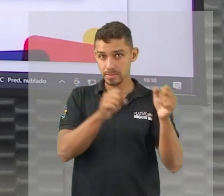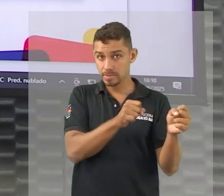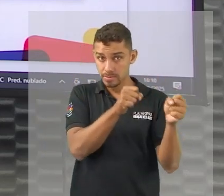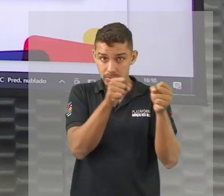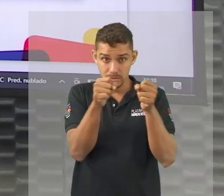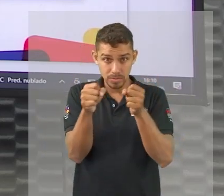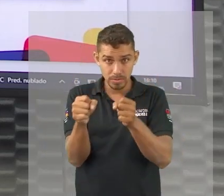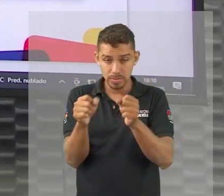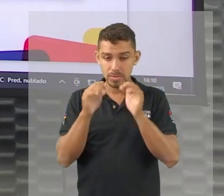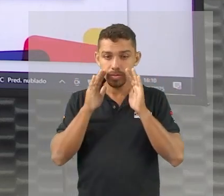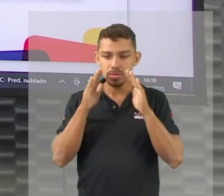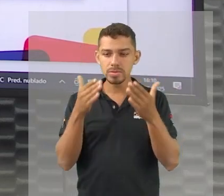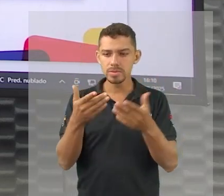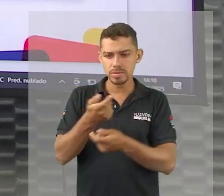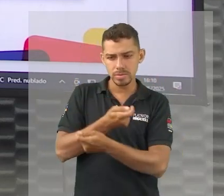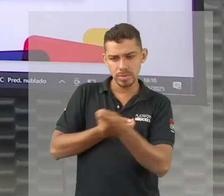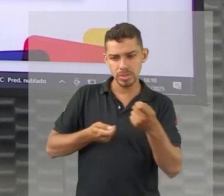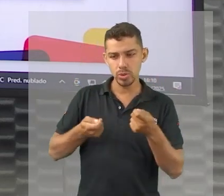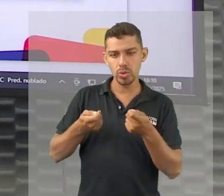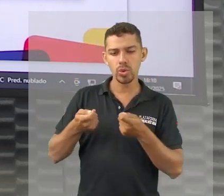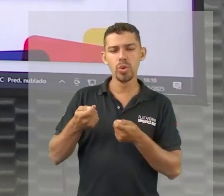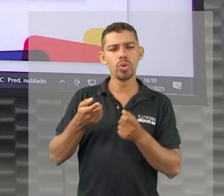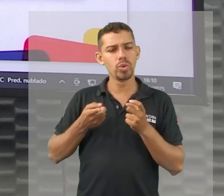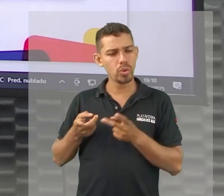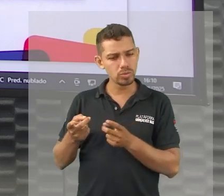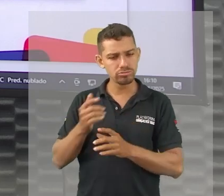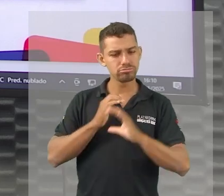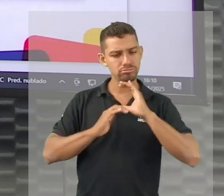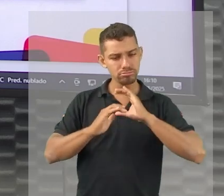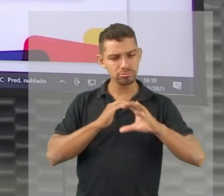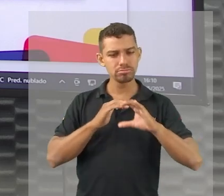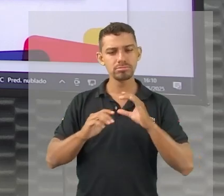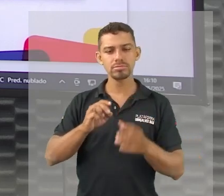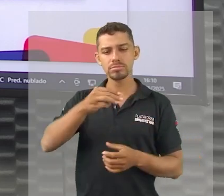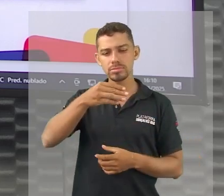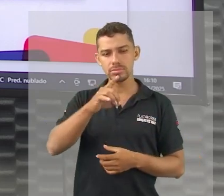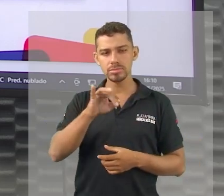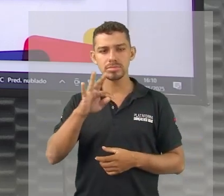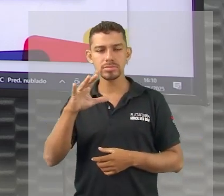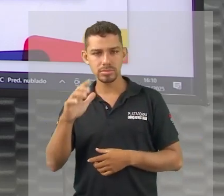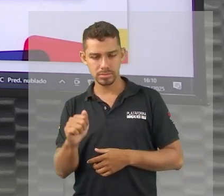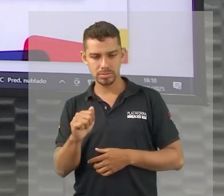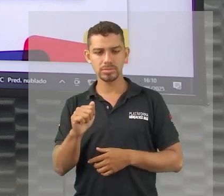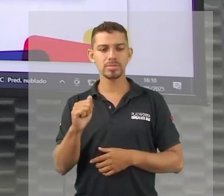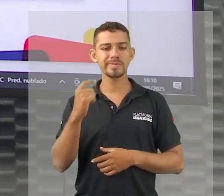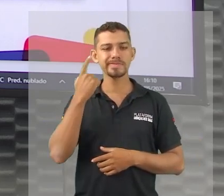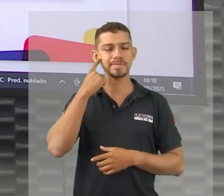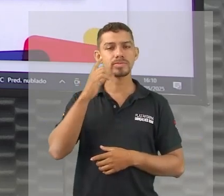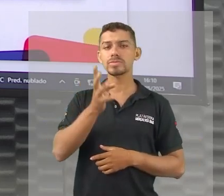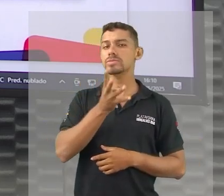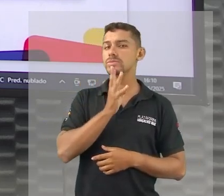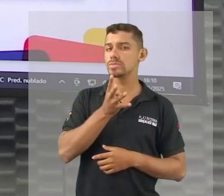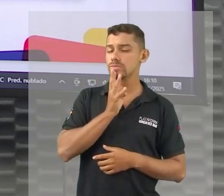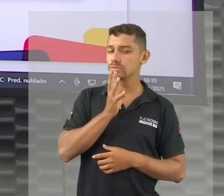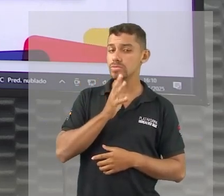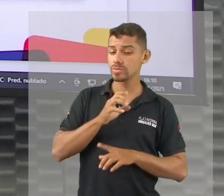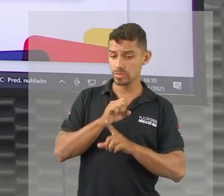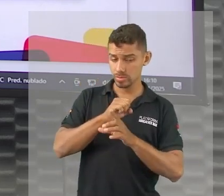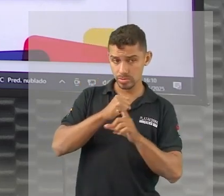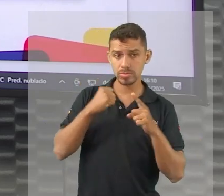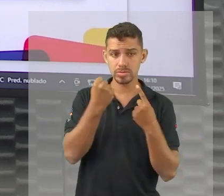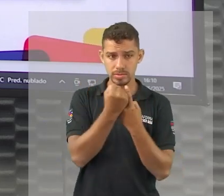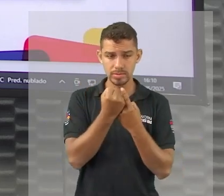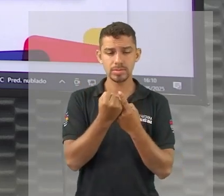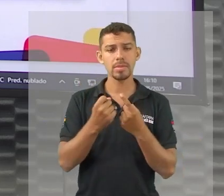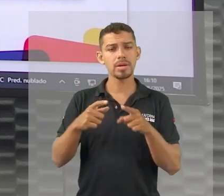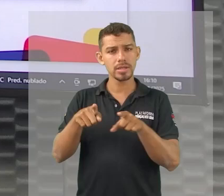mas mais relacionado aos meios de comunicação, às questões midiáticas e a algo que ficou conhecido dentro da sociologia, mas